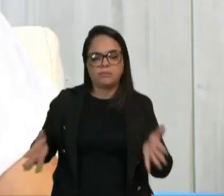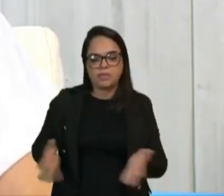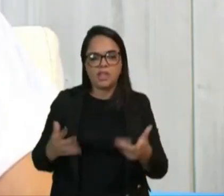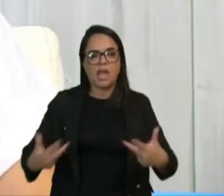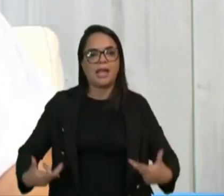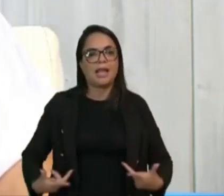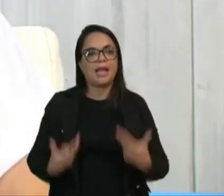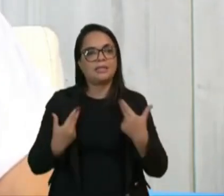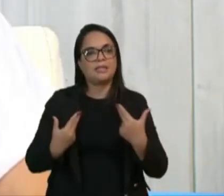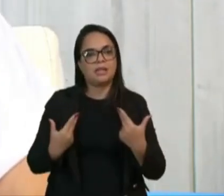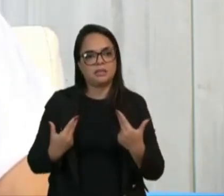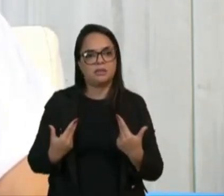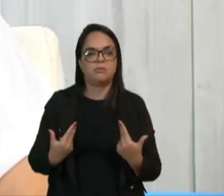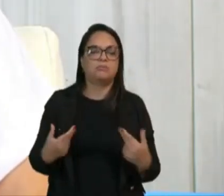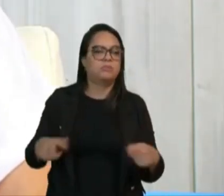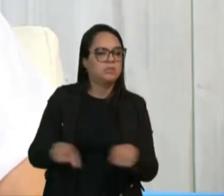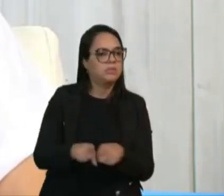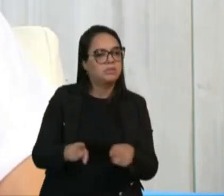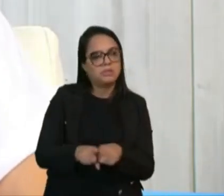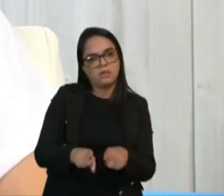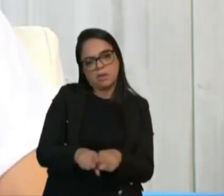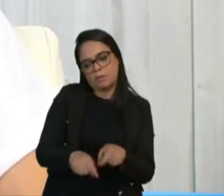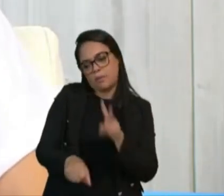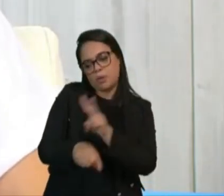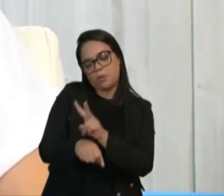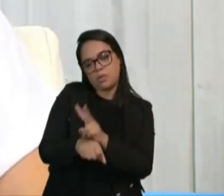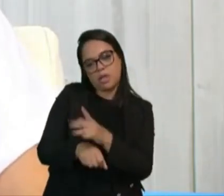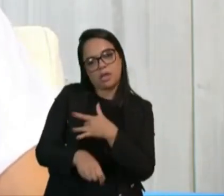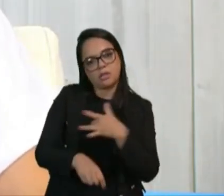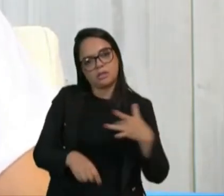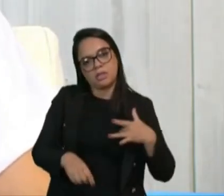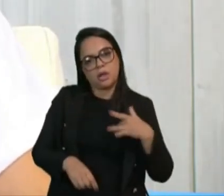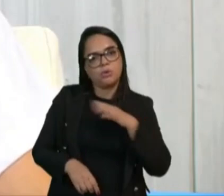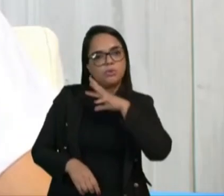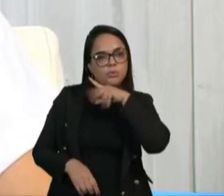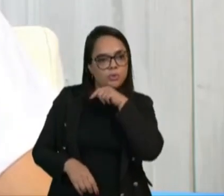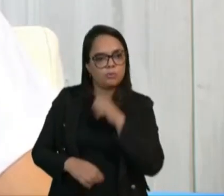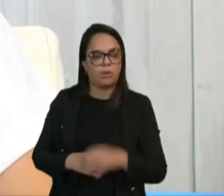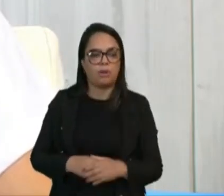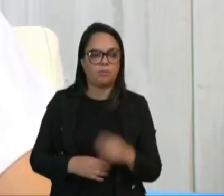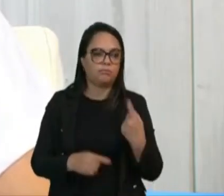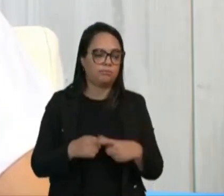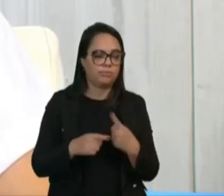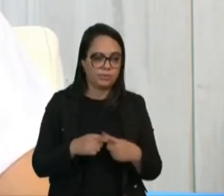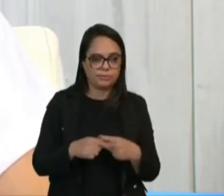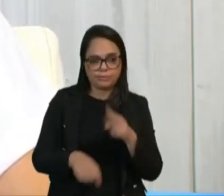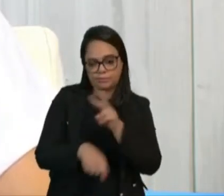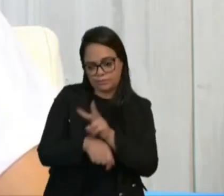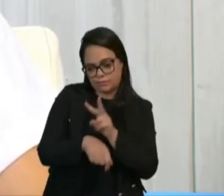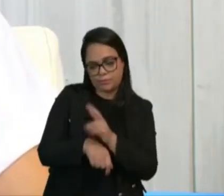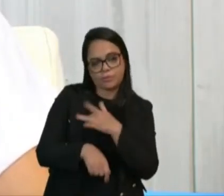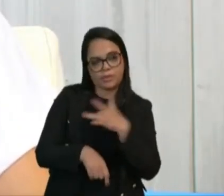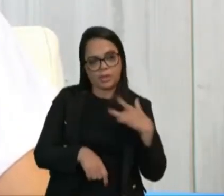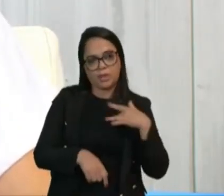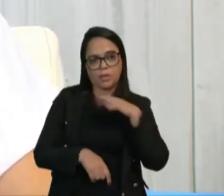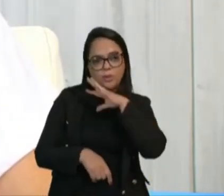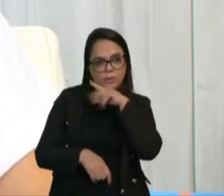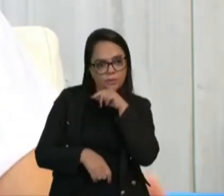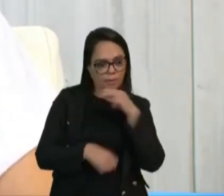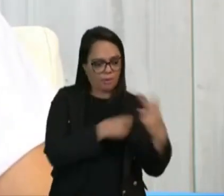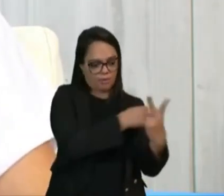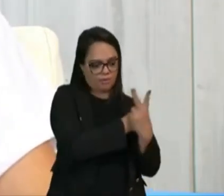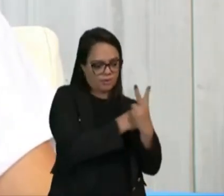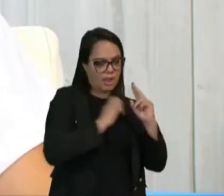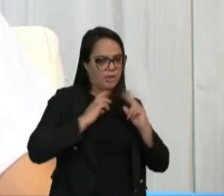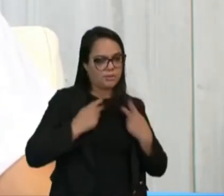incentivar os cuidados com a saúde do animal, porque os cuidados com a saúde do animal e do ser humano, isso faz